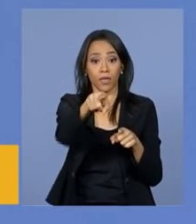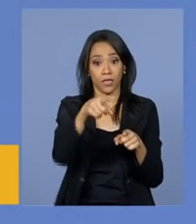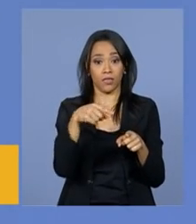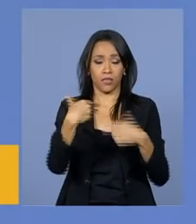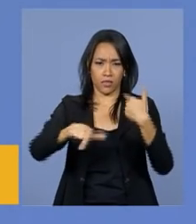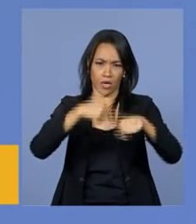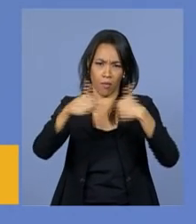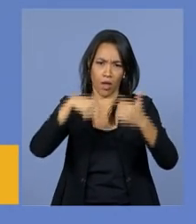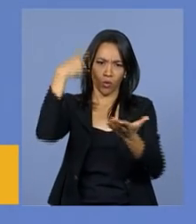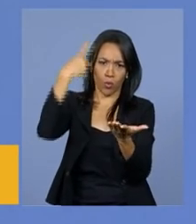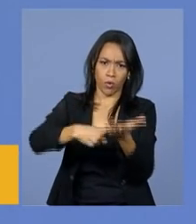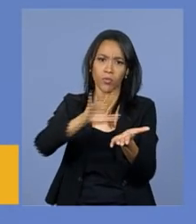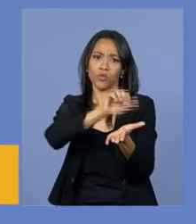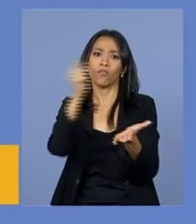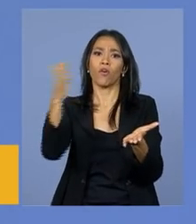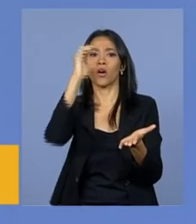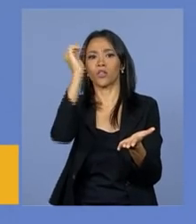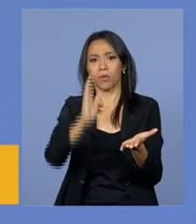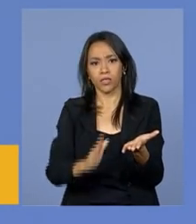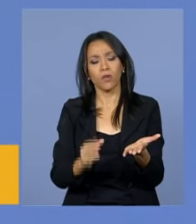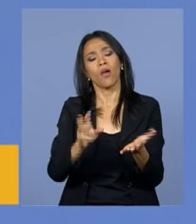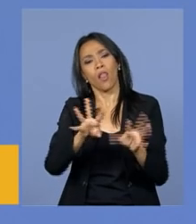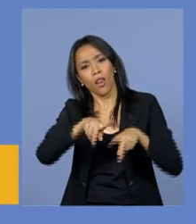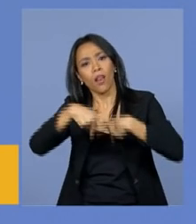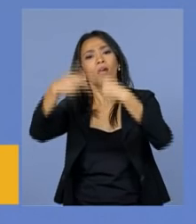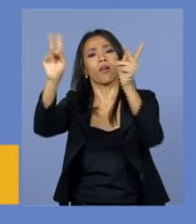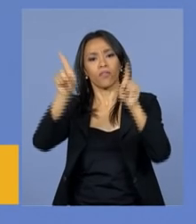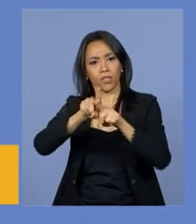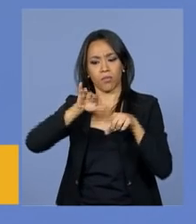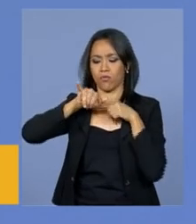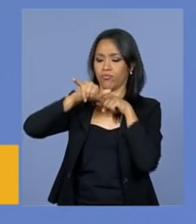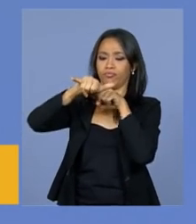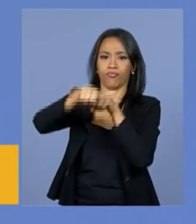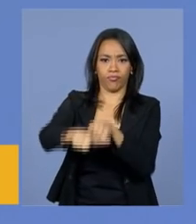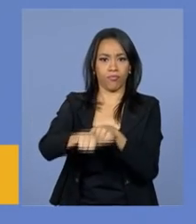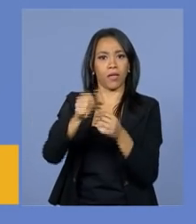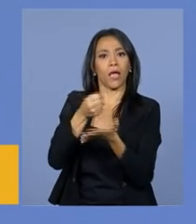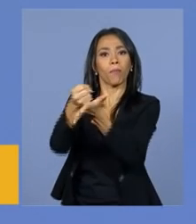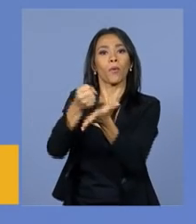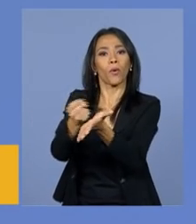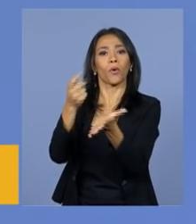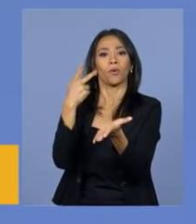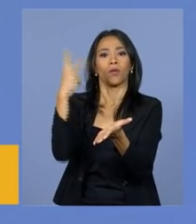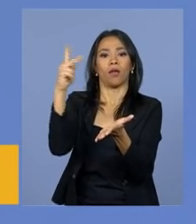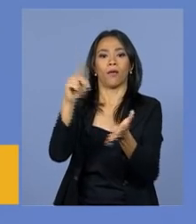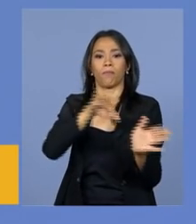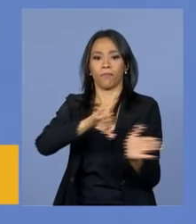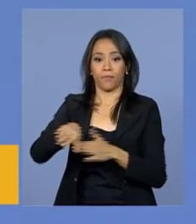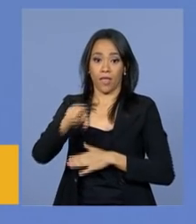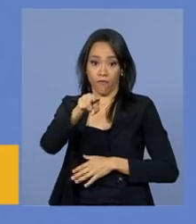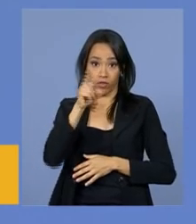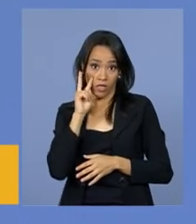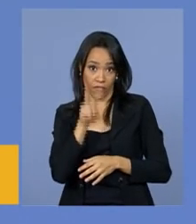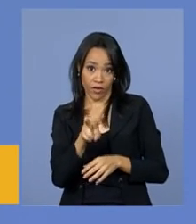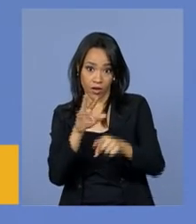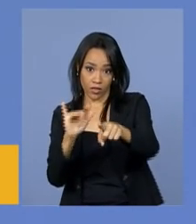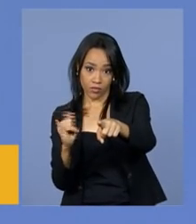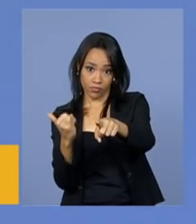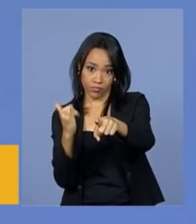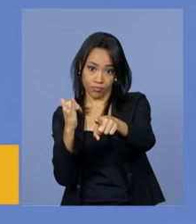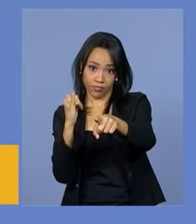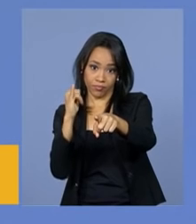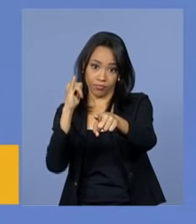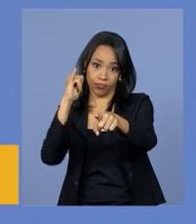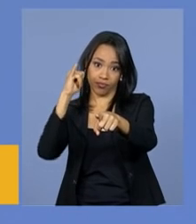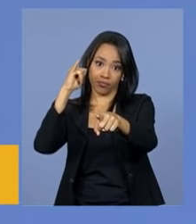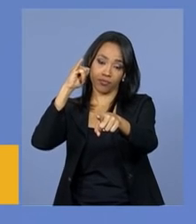duração assim, nós mandamos uma aeronave de transporte junto para dar suporte. Olha, essa aí é a Schumboid. Percebam que a diferença dela para o Lancevac